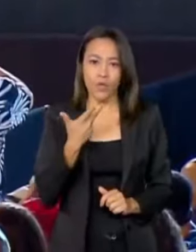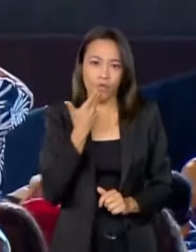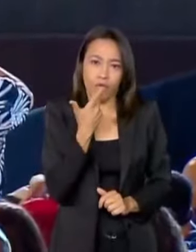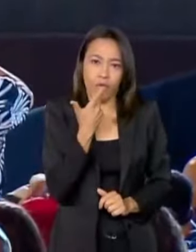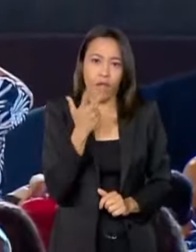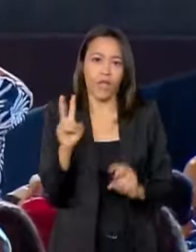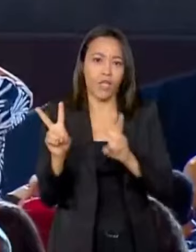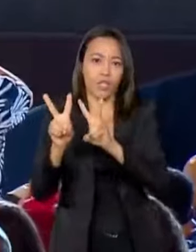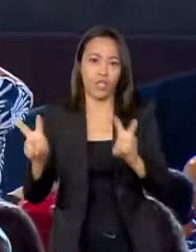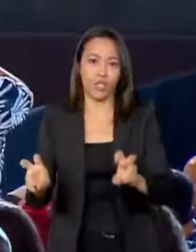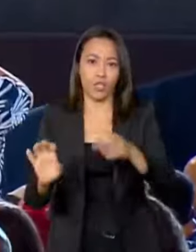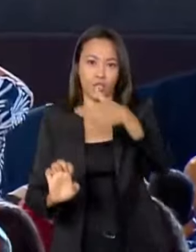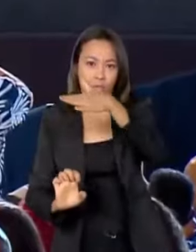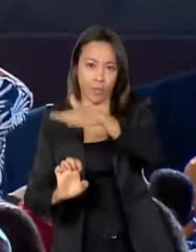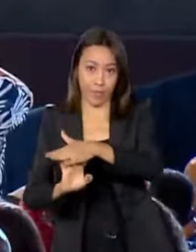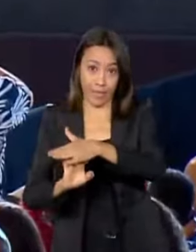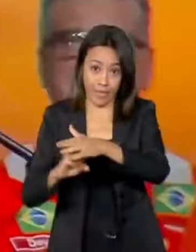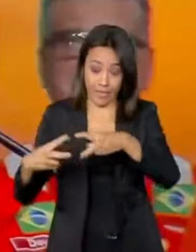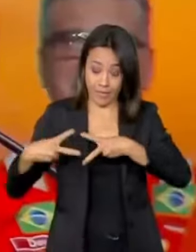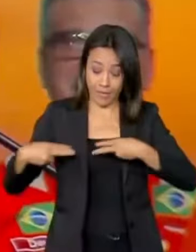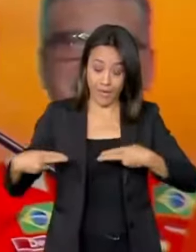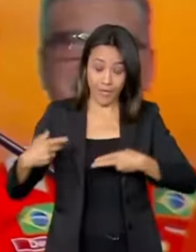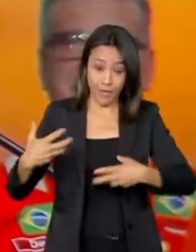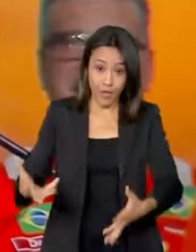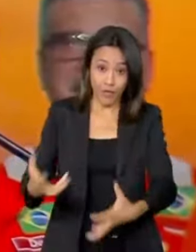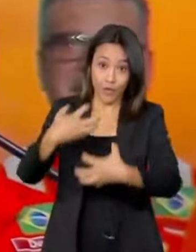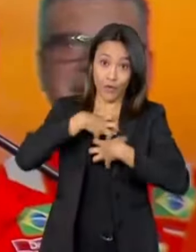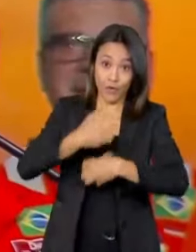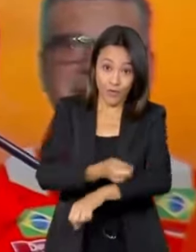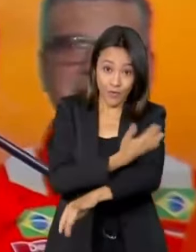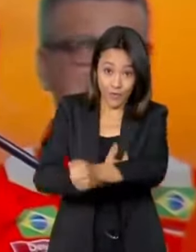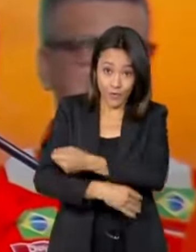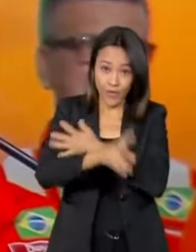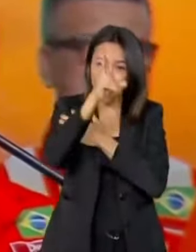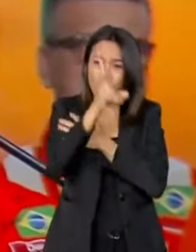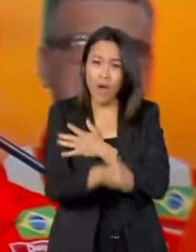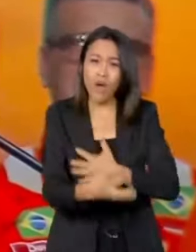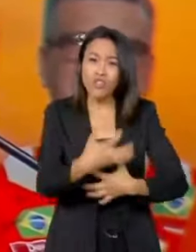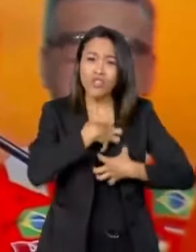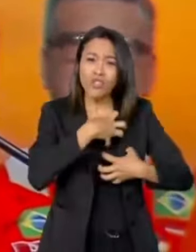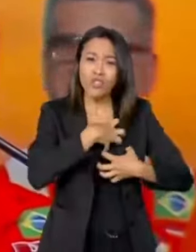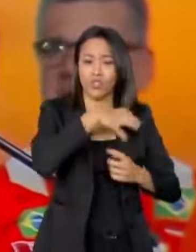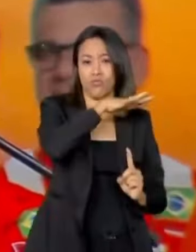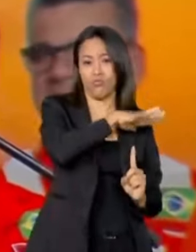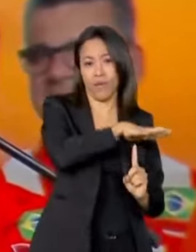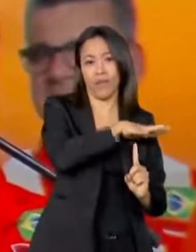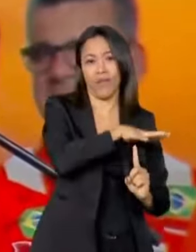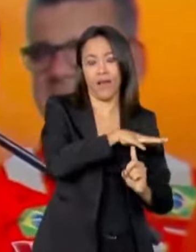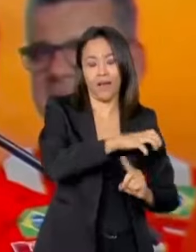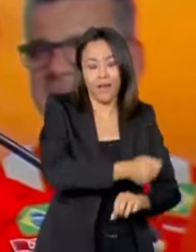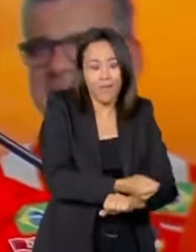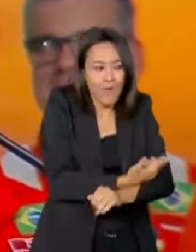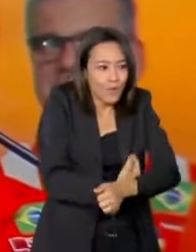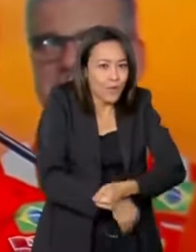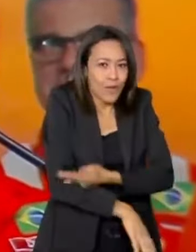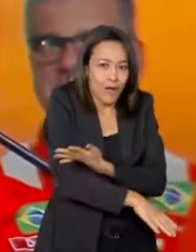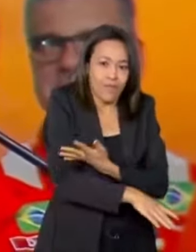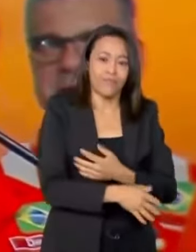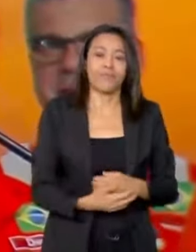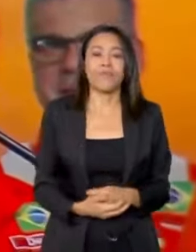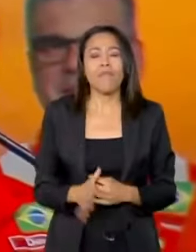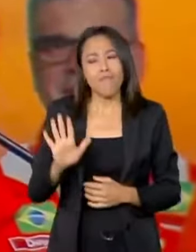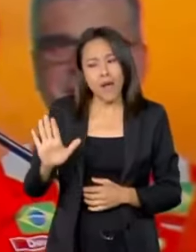aqui, para não ficar emocionado como eu fiquei no Paraná, mas eu lembro,